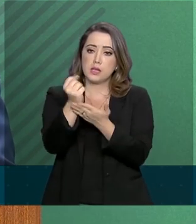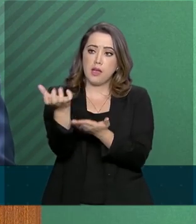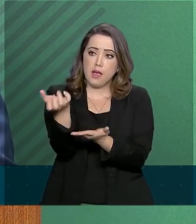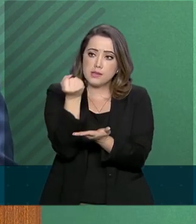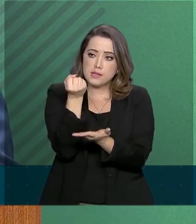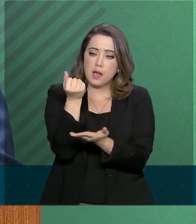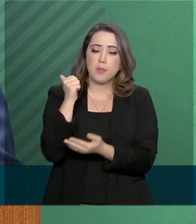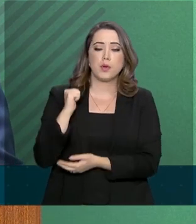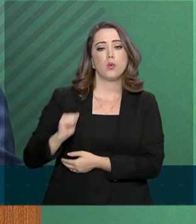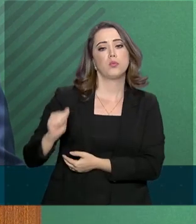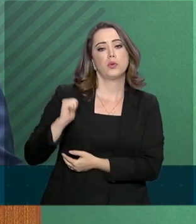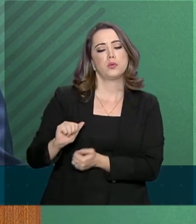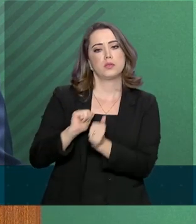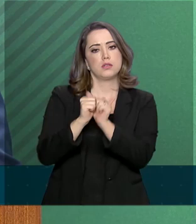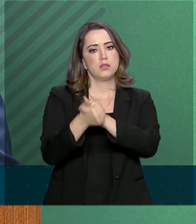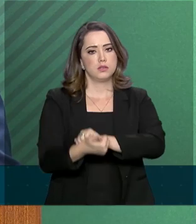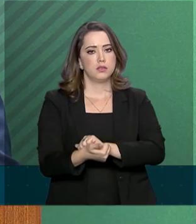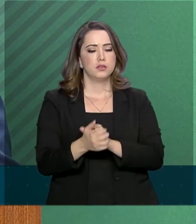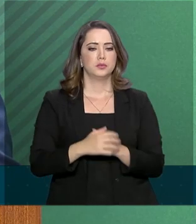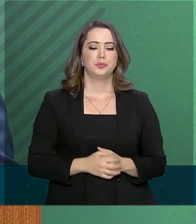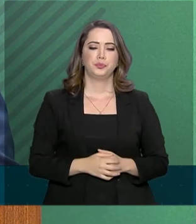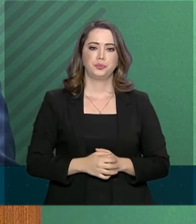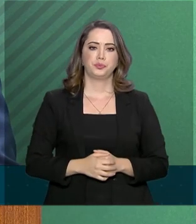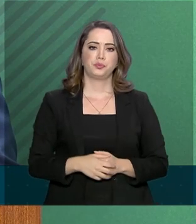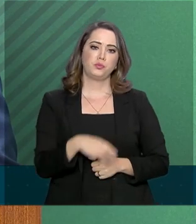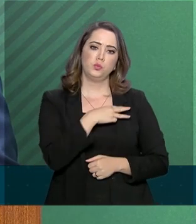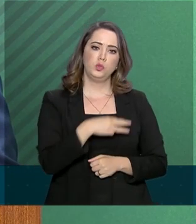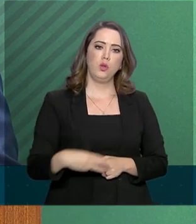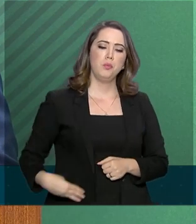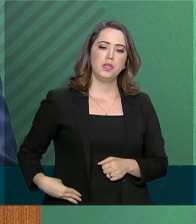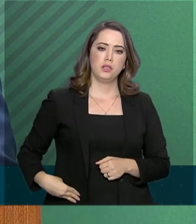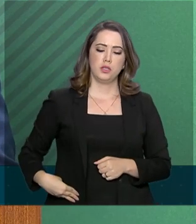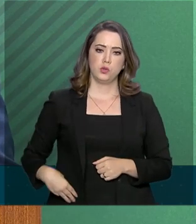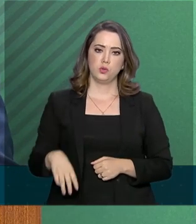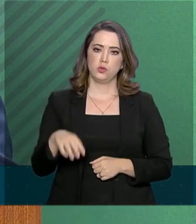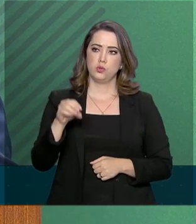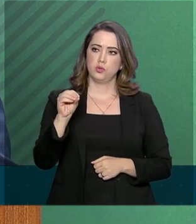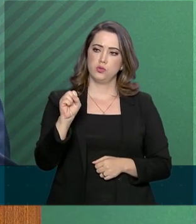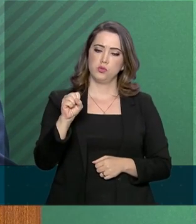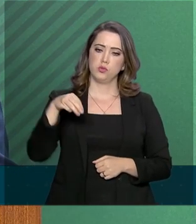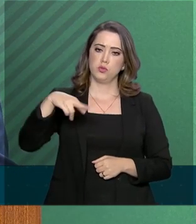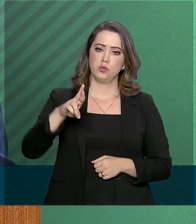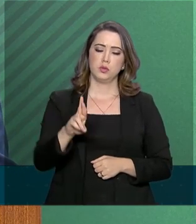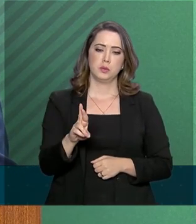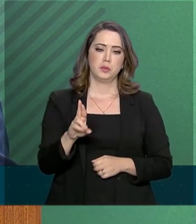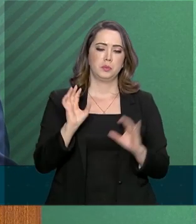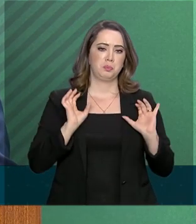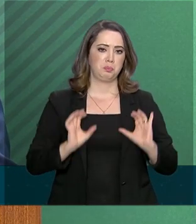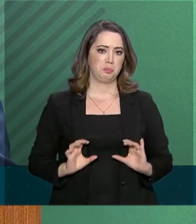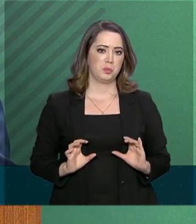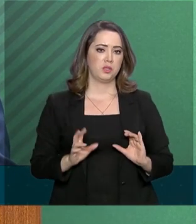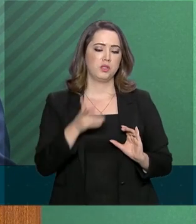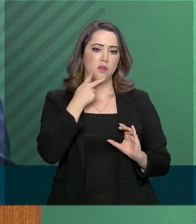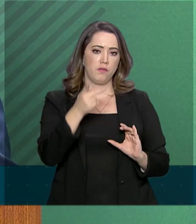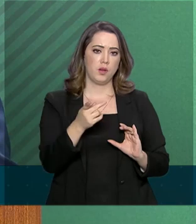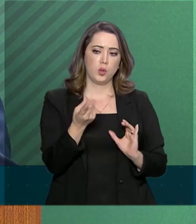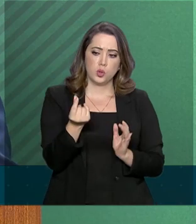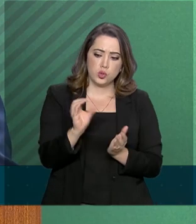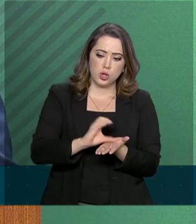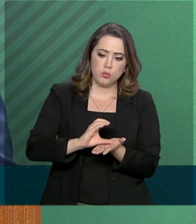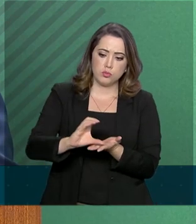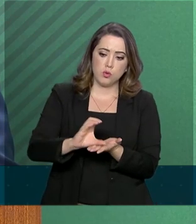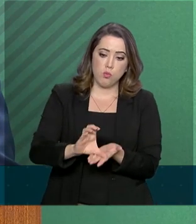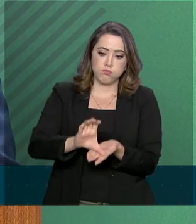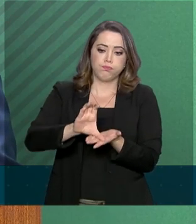programa o ministro as mar terra anunciou que os investimentos do programa serão ampliados